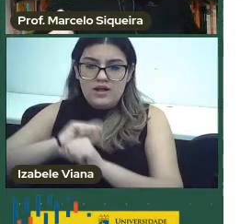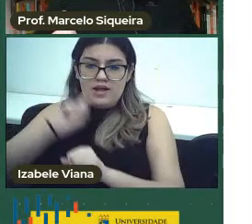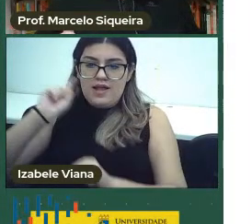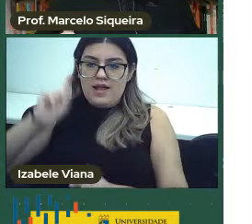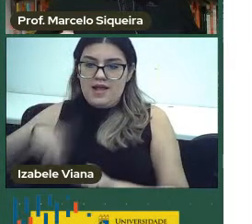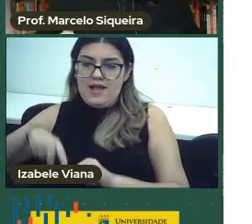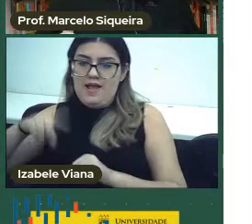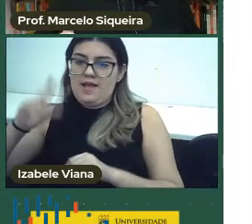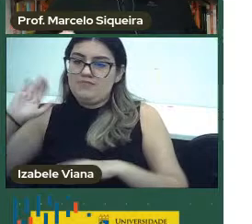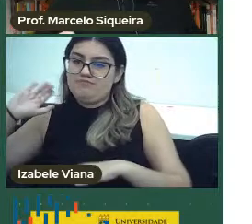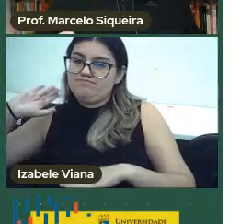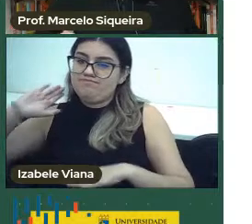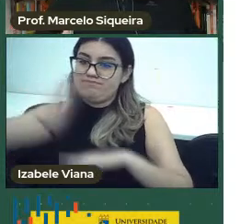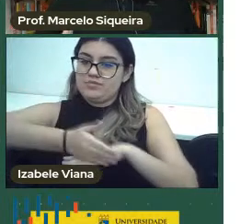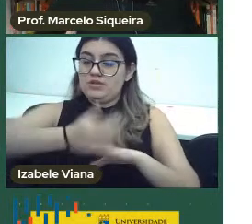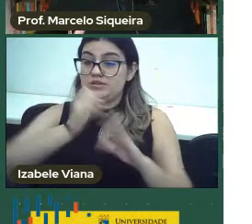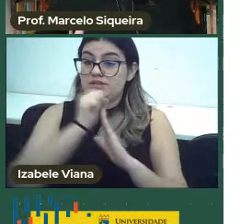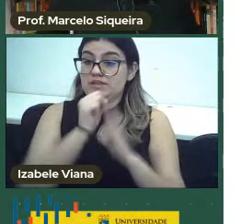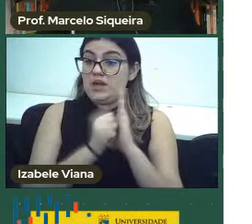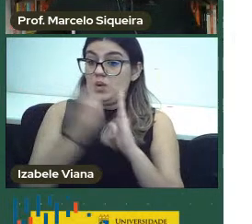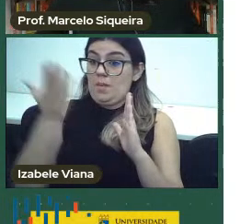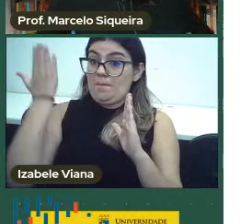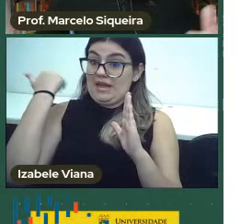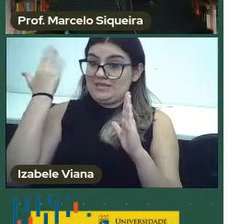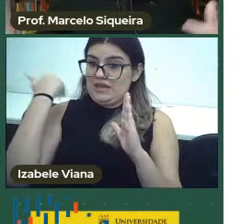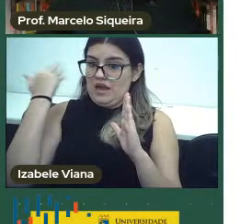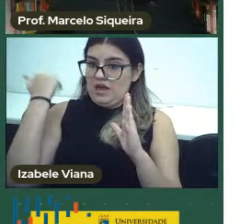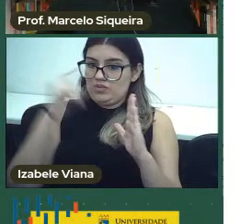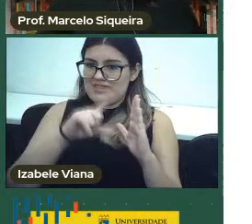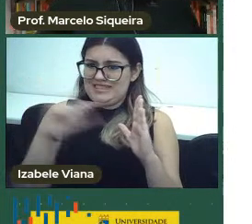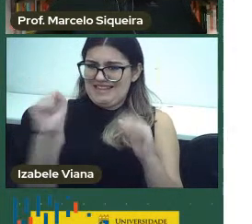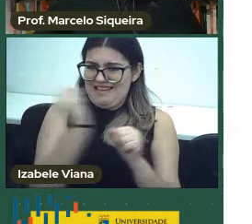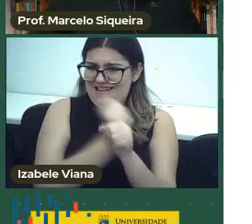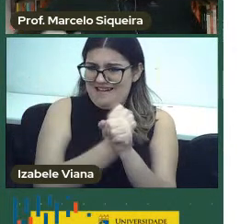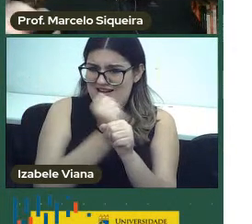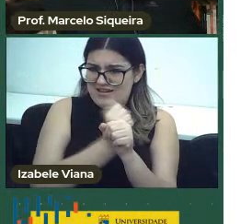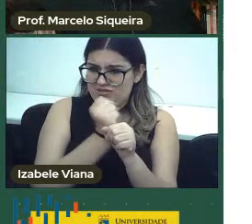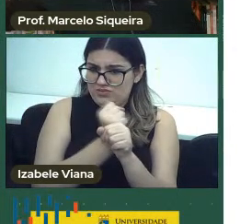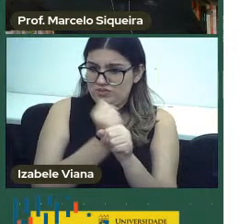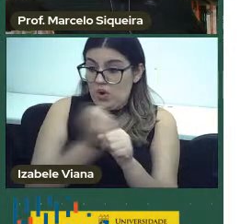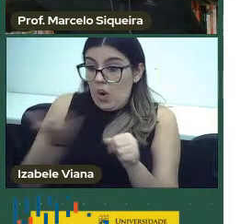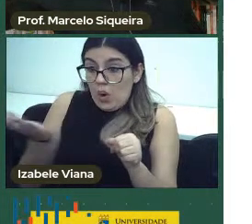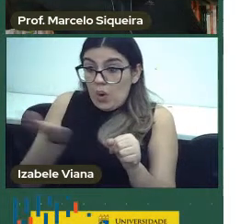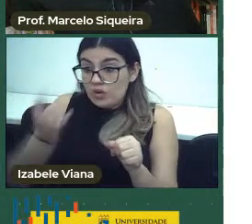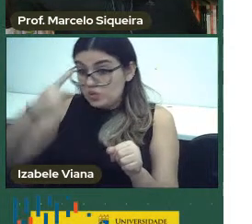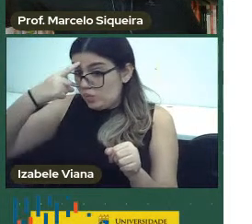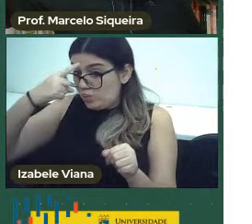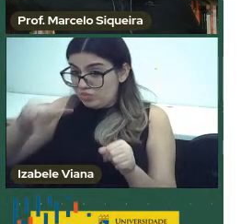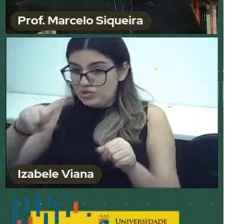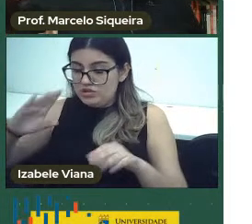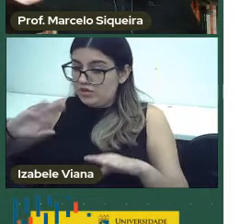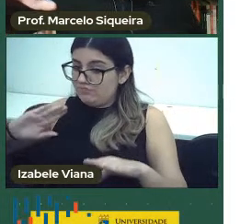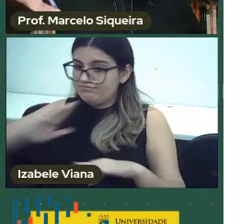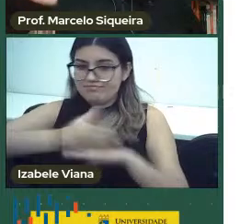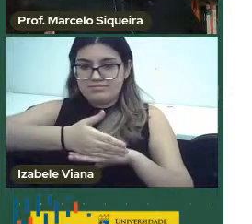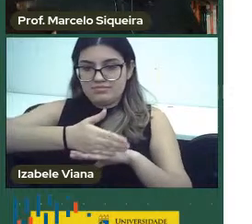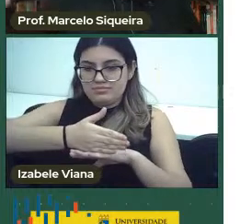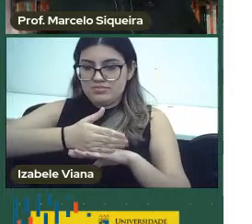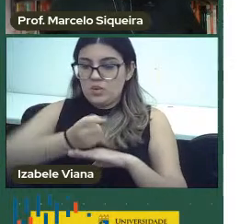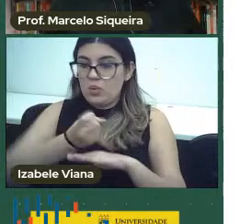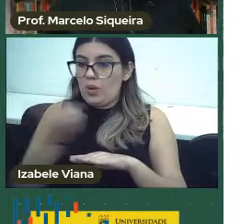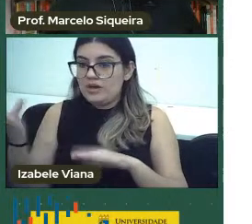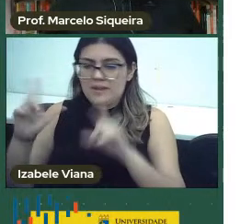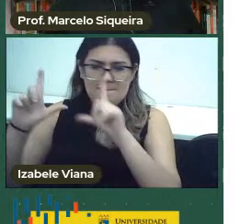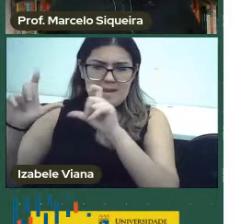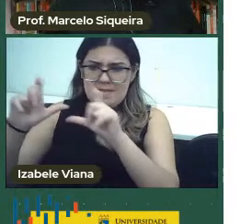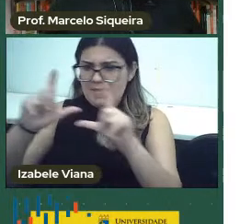século passado. Ou seja, de 1º de janeiro de 1900 a 31 de dezembro de